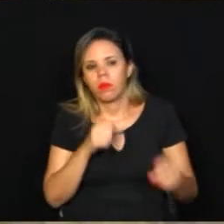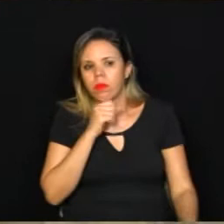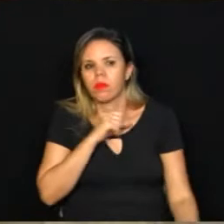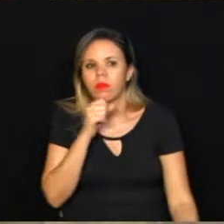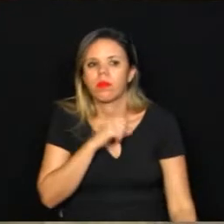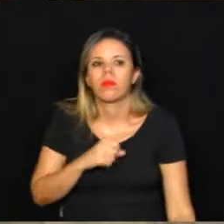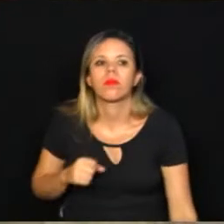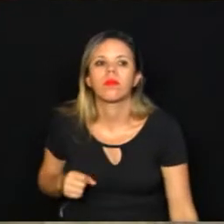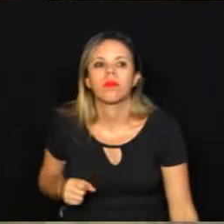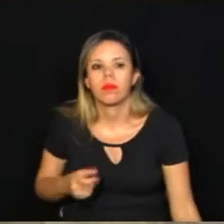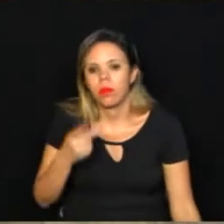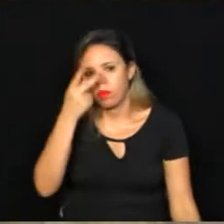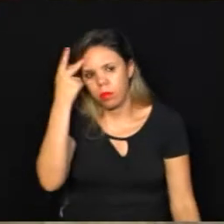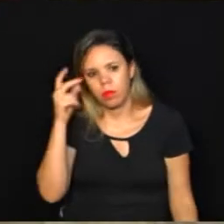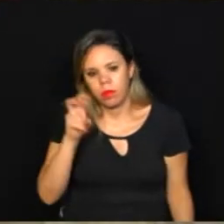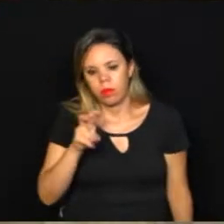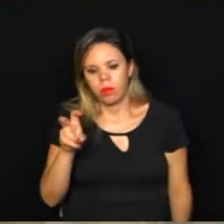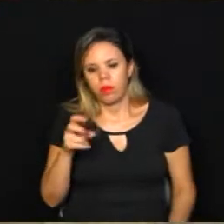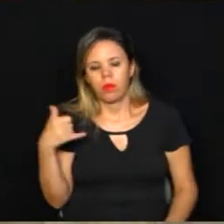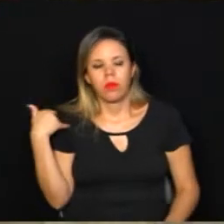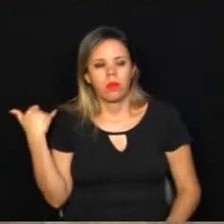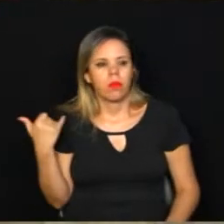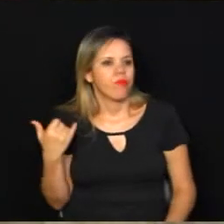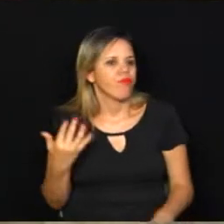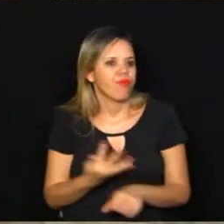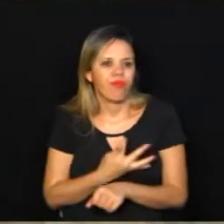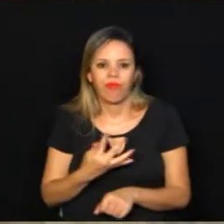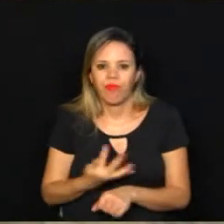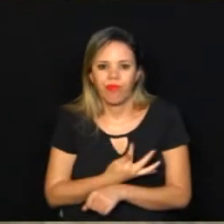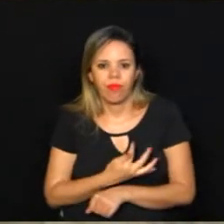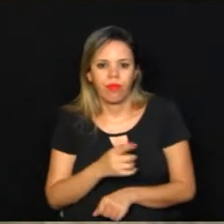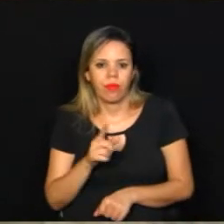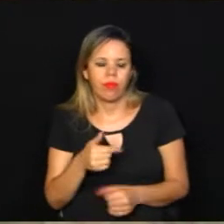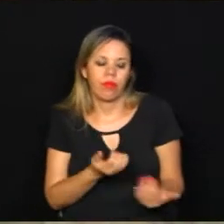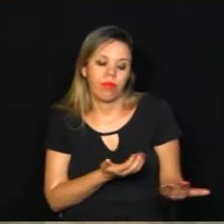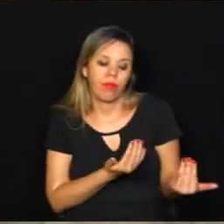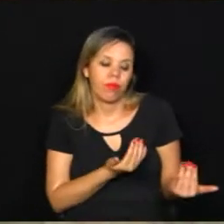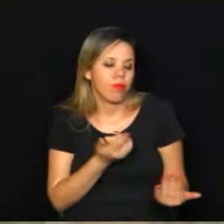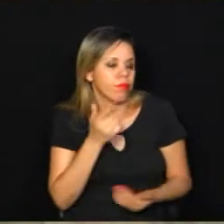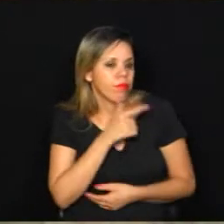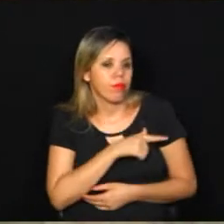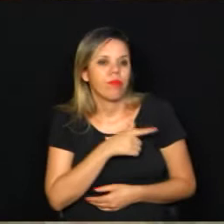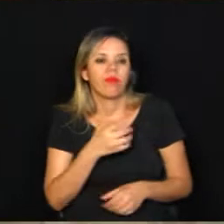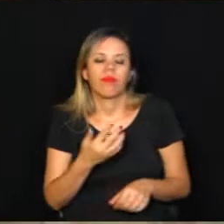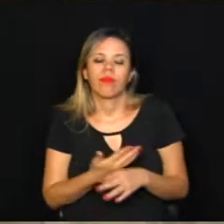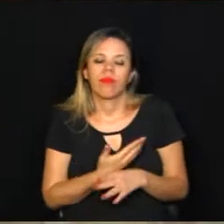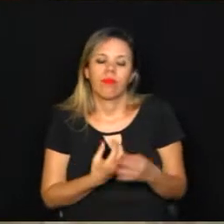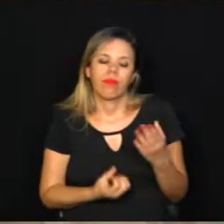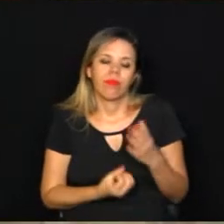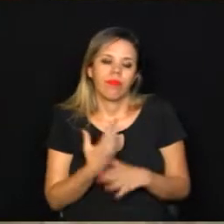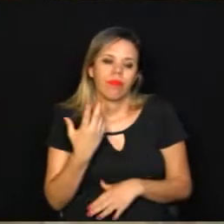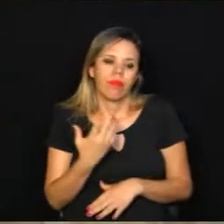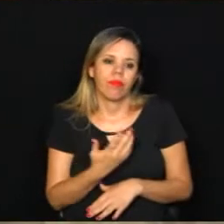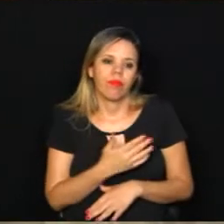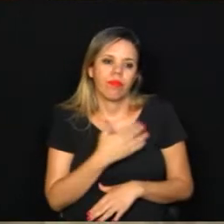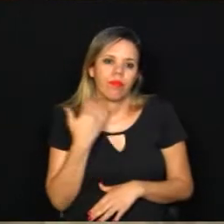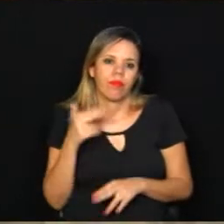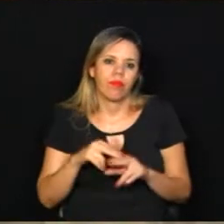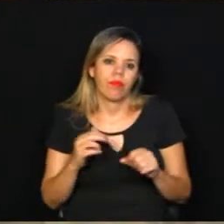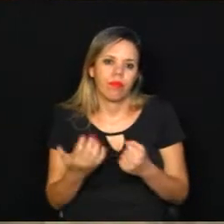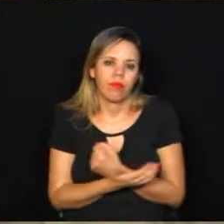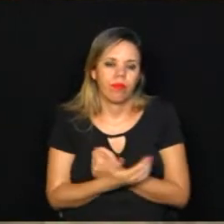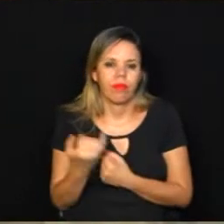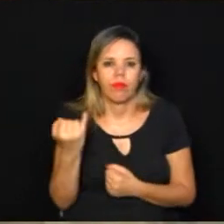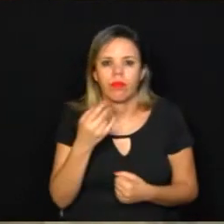mas hoje em dia uma pessoa de 55 anos, ela é muito nova e mesmo assim foi acometida pela Covid-19.